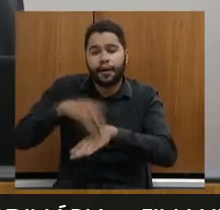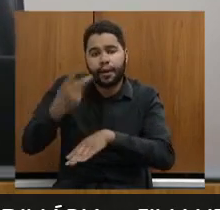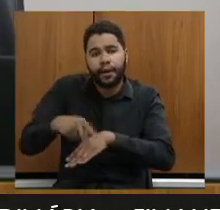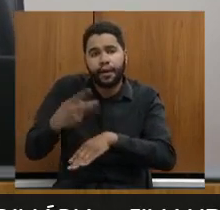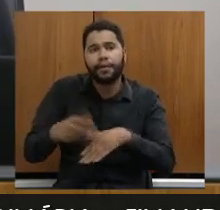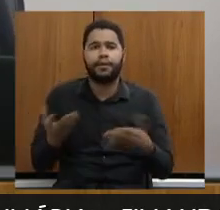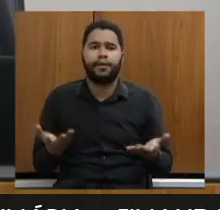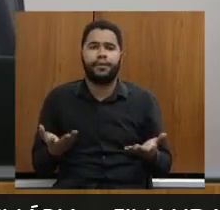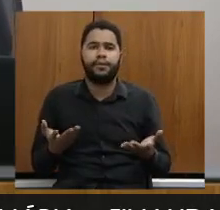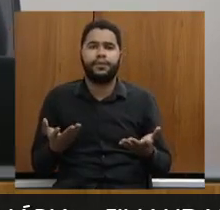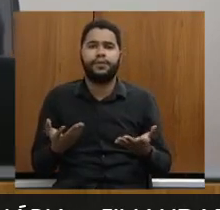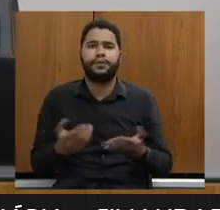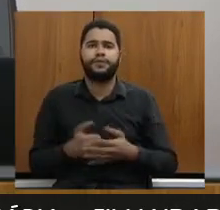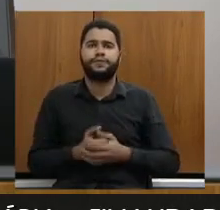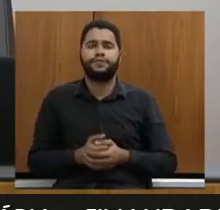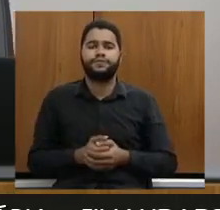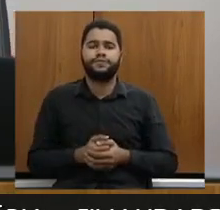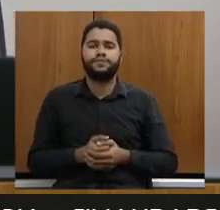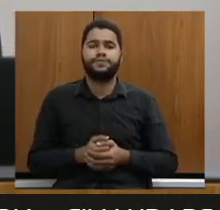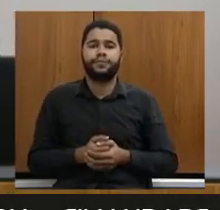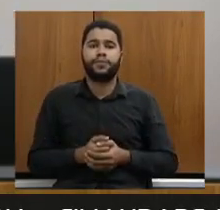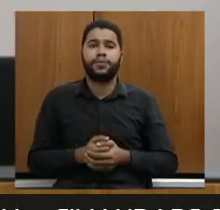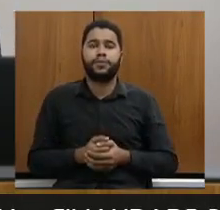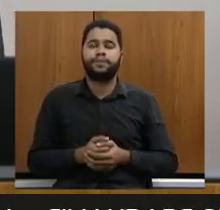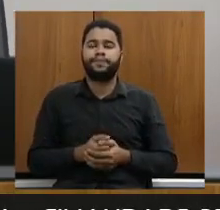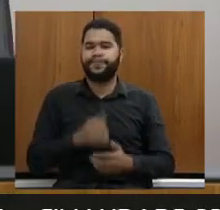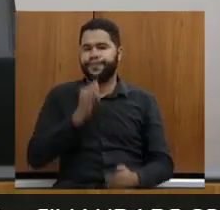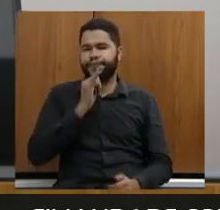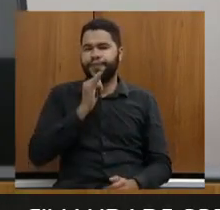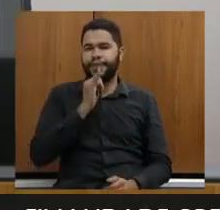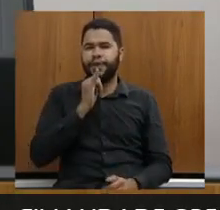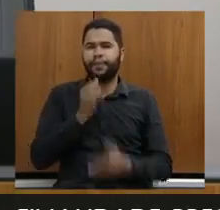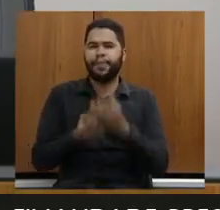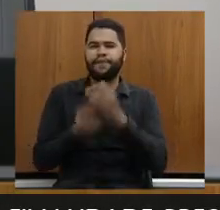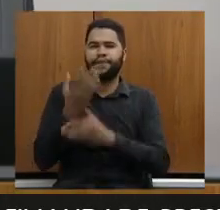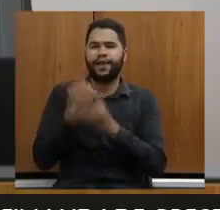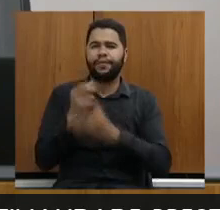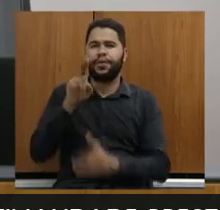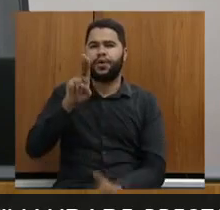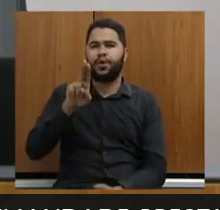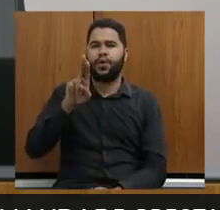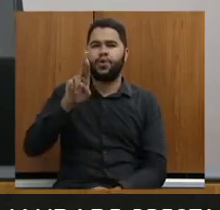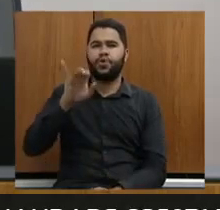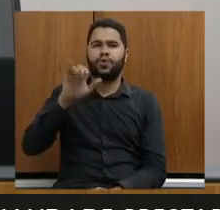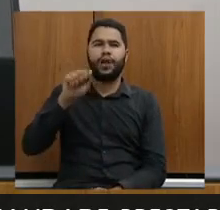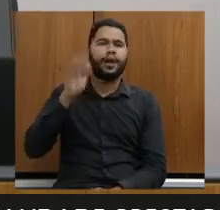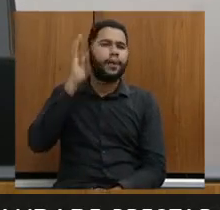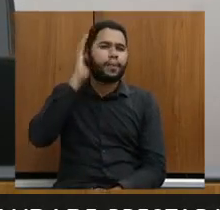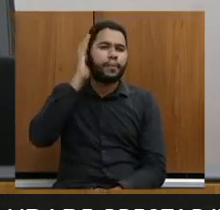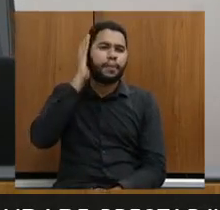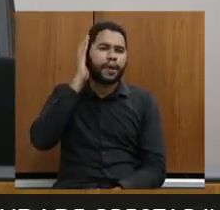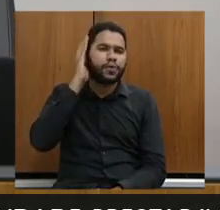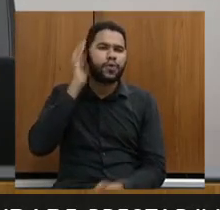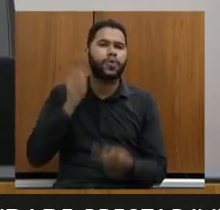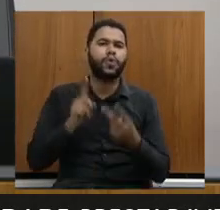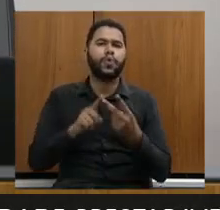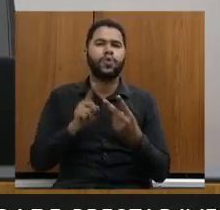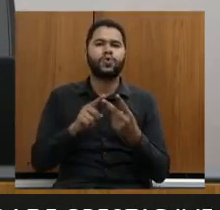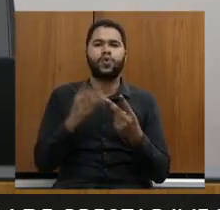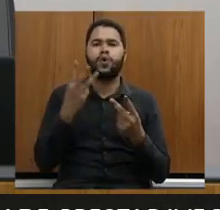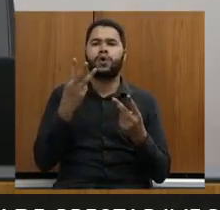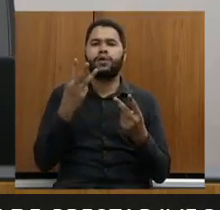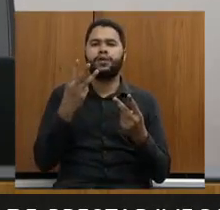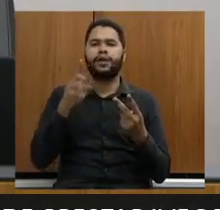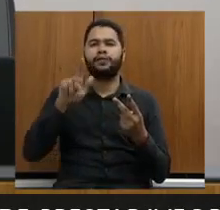consumo é aquilo que tem tem uma uma fábrica de ureia no Mato Grosso e em Três Lagoas eu não sei é